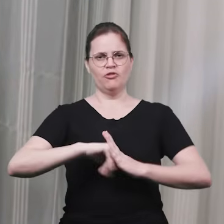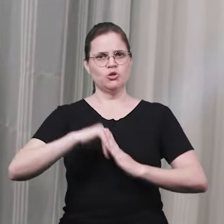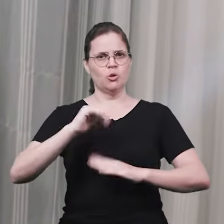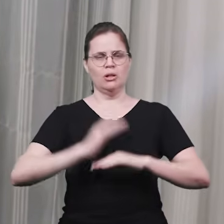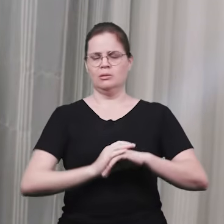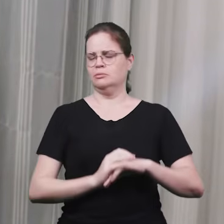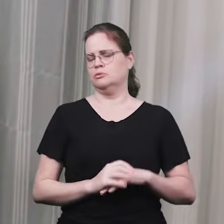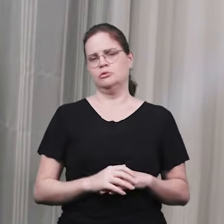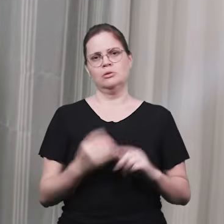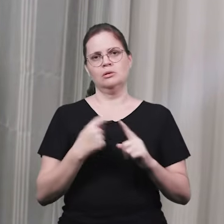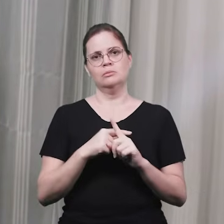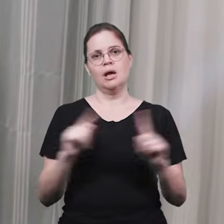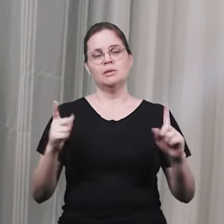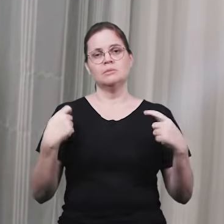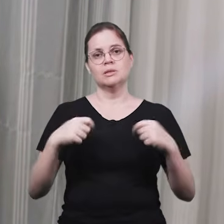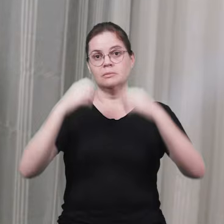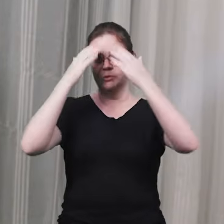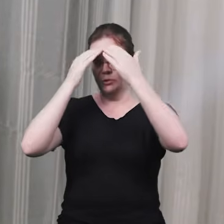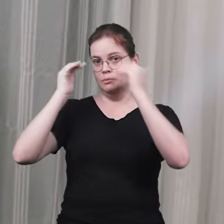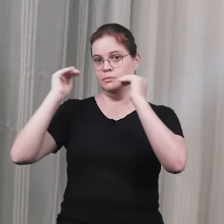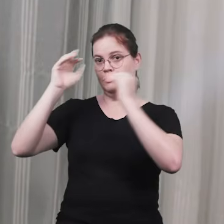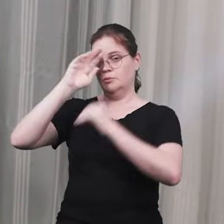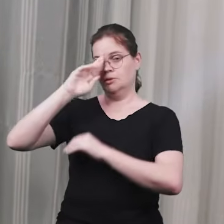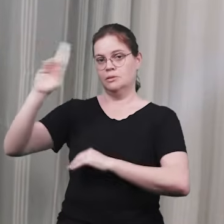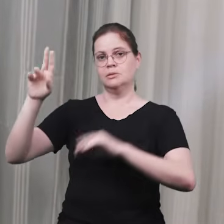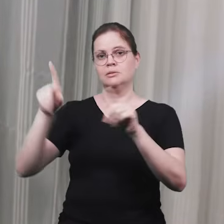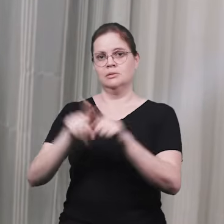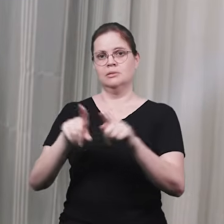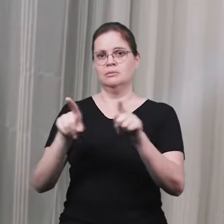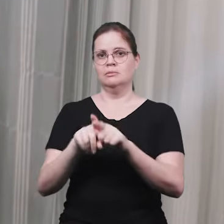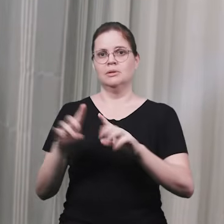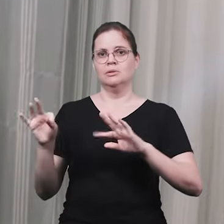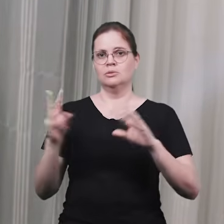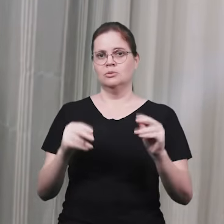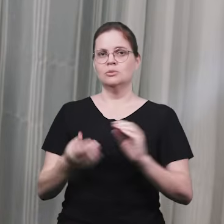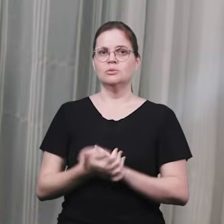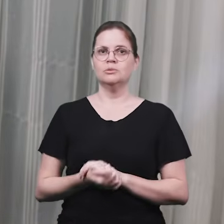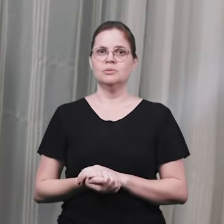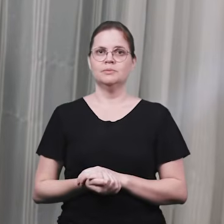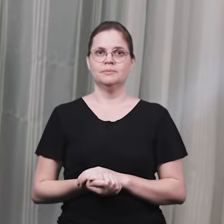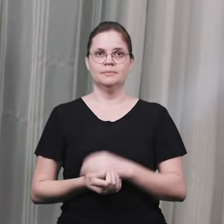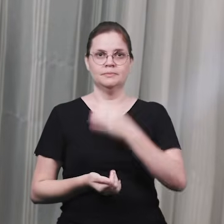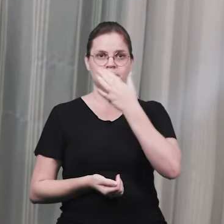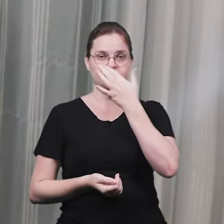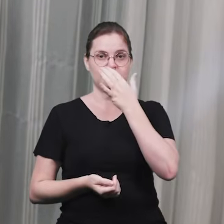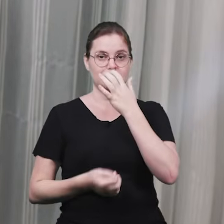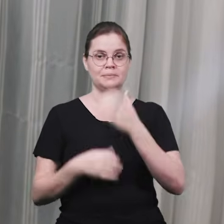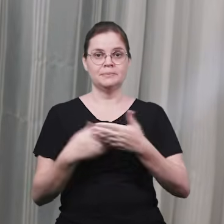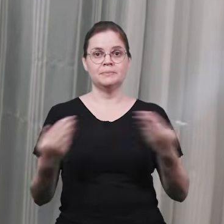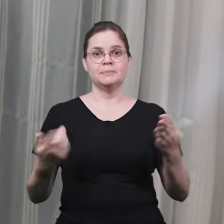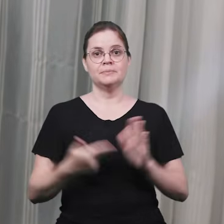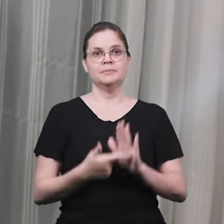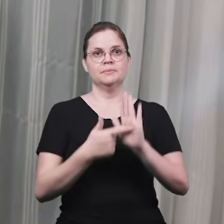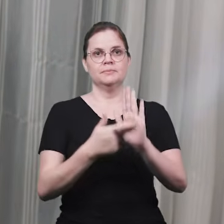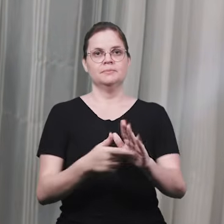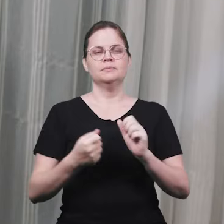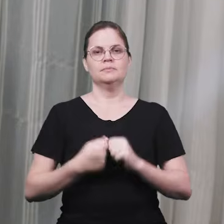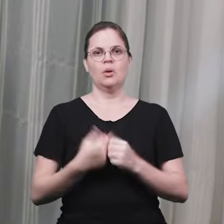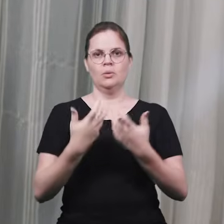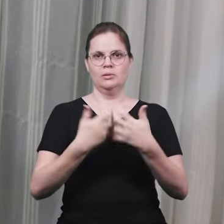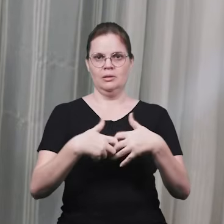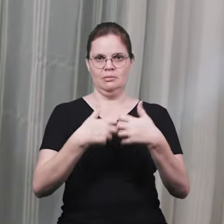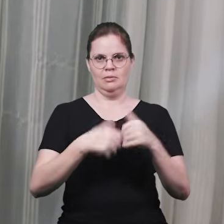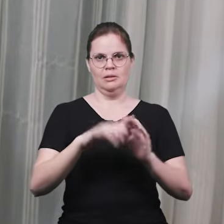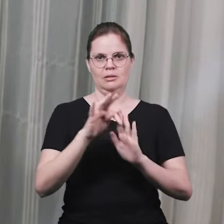nós precisamos apenas de ouvir a voz do Senhor e de obedecer à sua vontade. Deixo para a meditação dos irmãos, Romanos